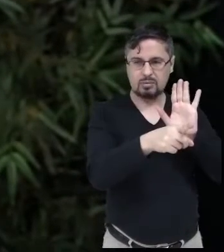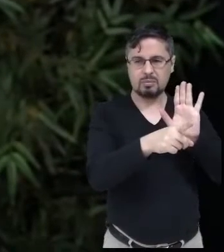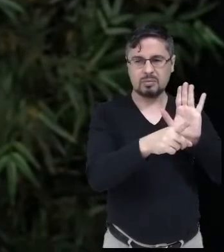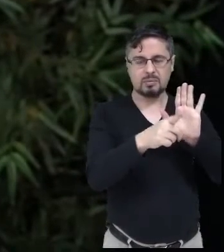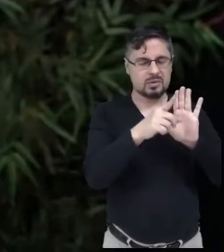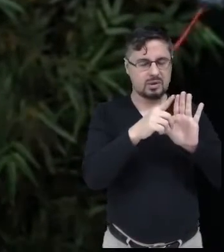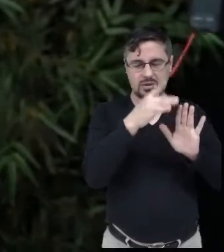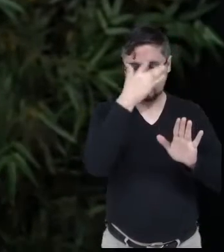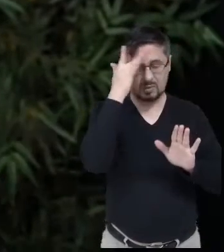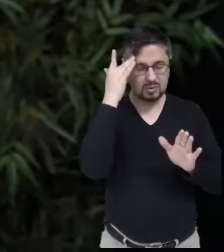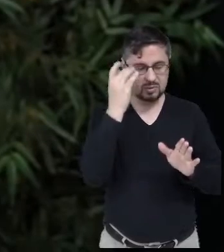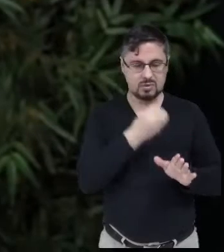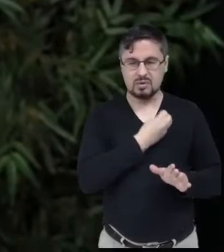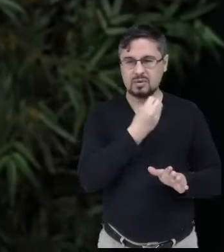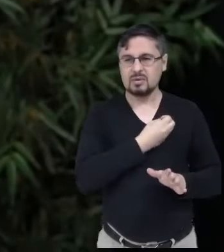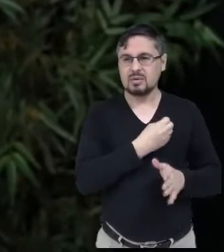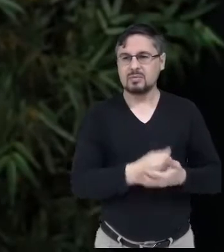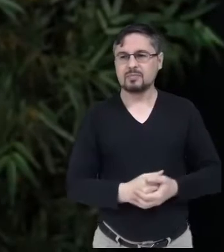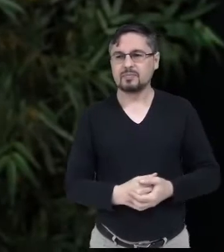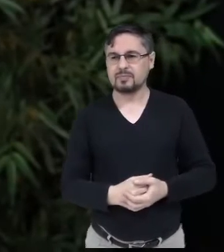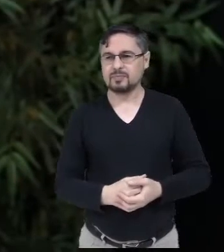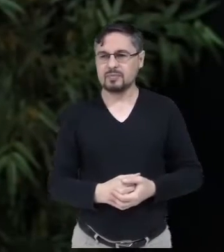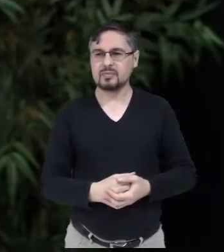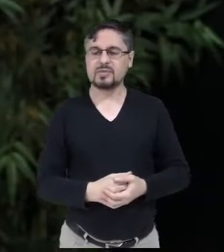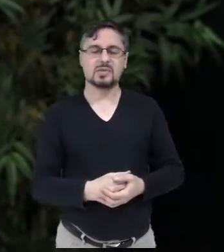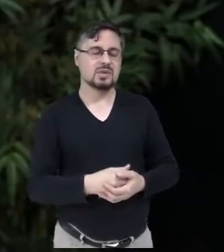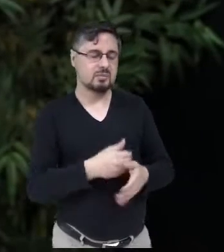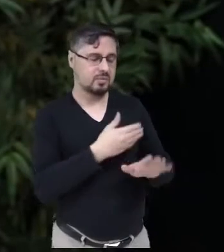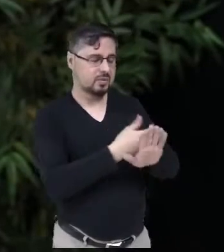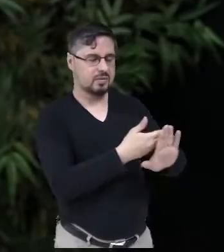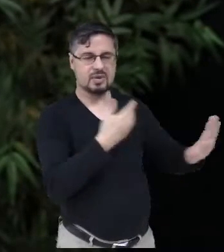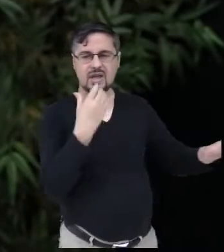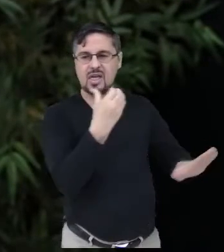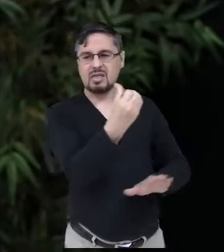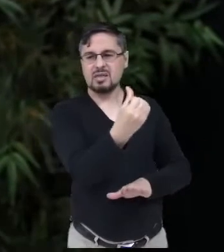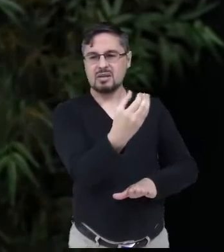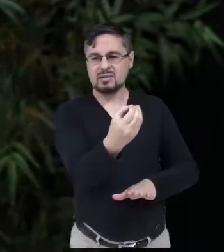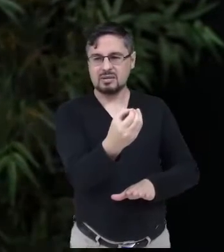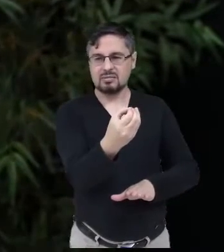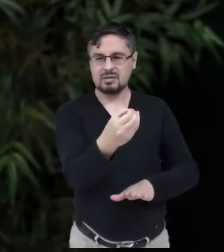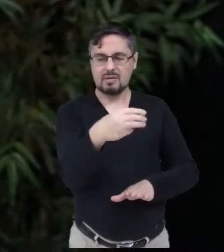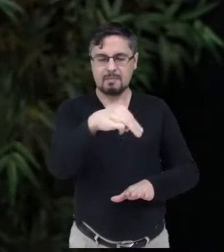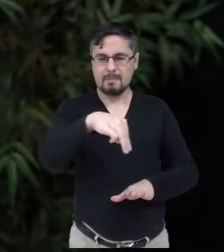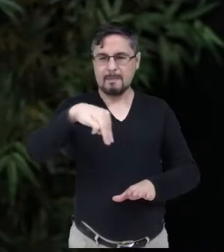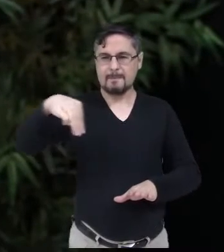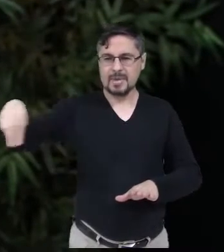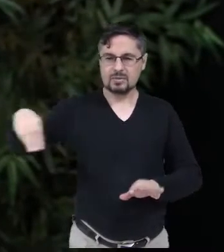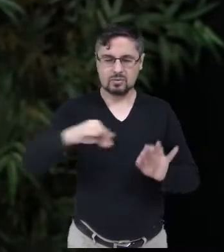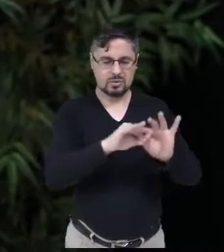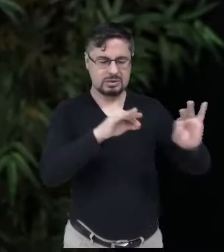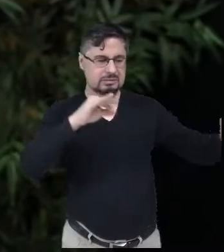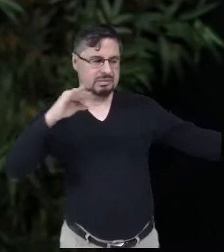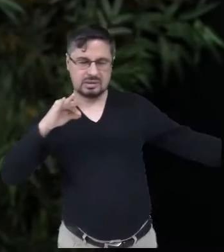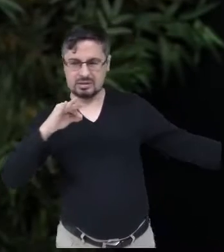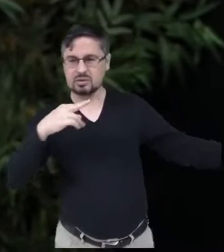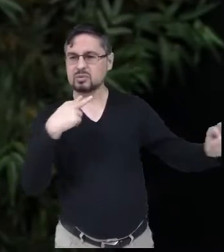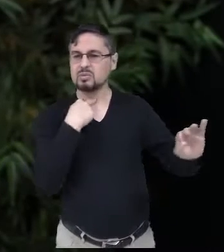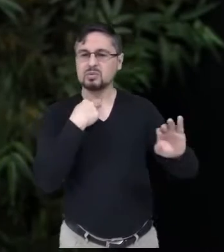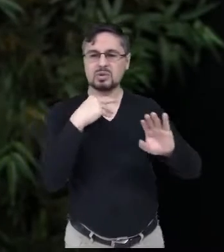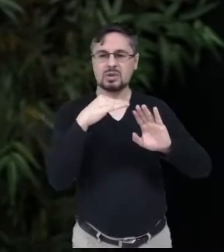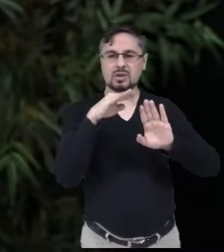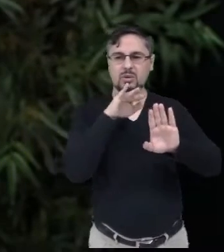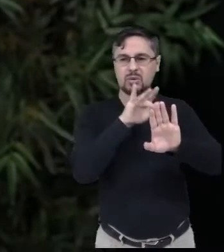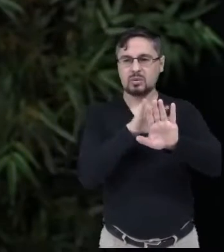dia de vento, por exemplo, mudava, tinha que ser 60 metros de distância. Ele não podia tocar a sua família, ele só podia